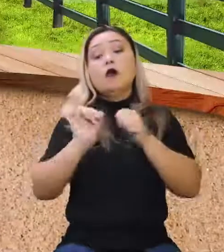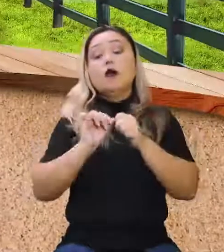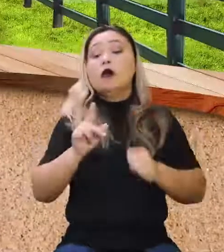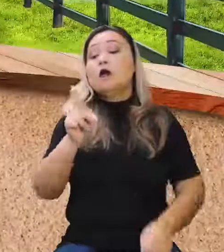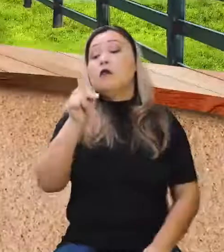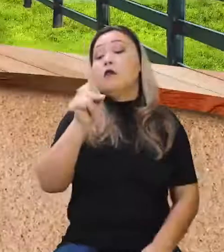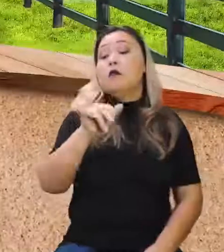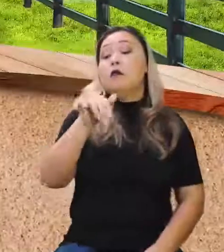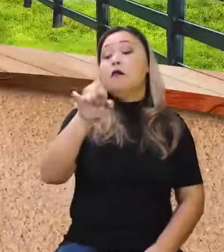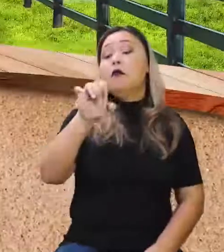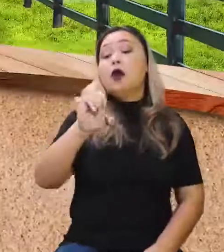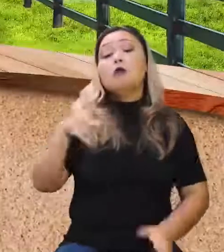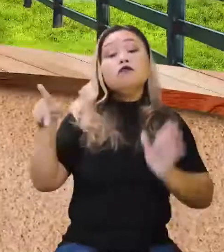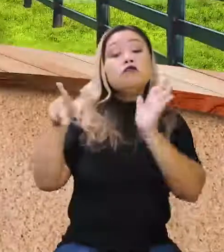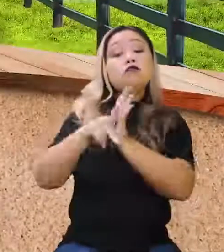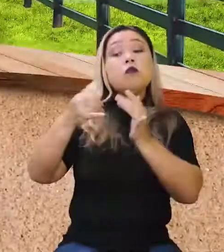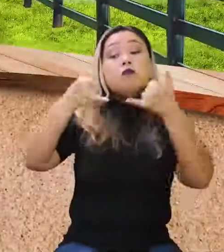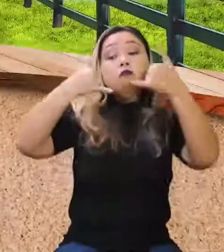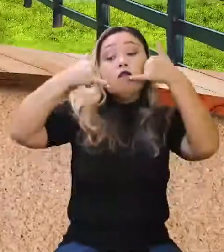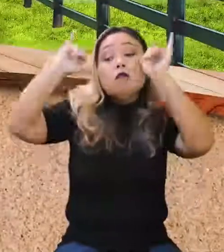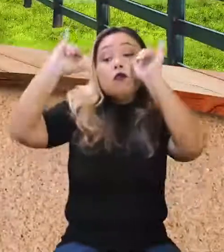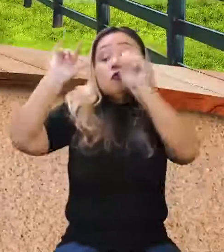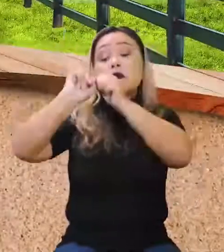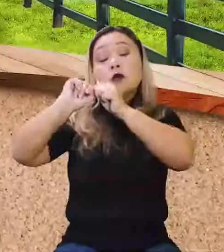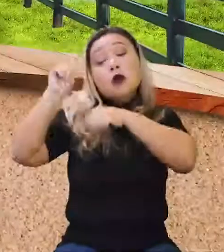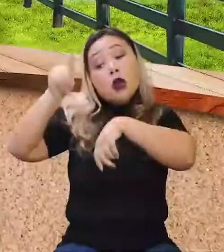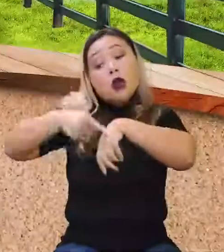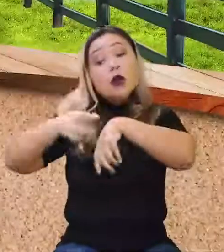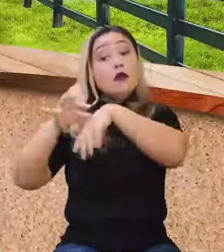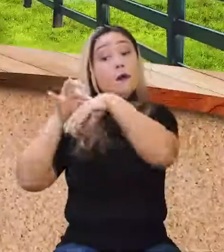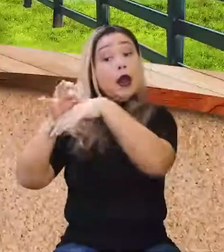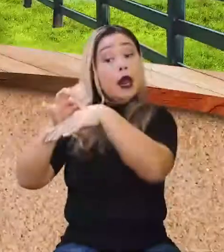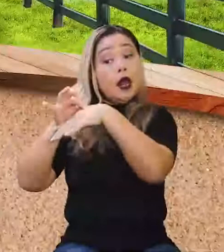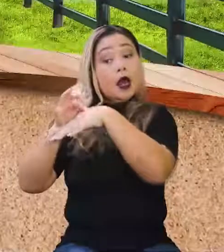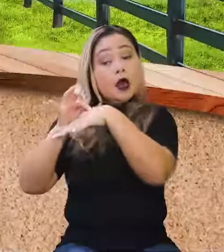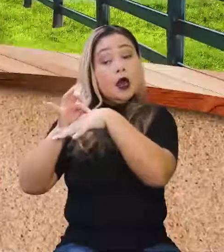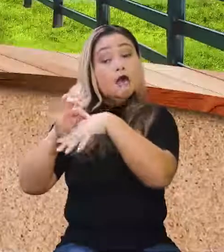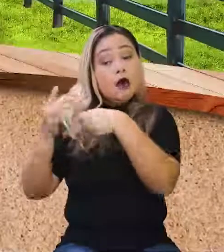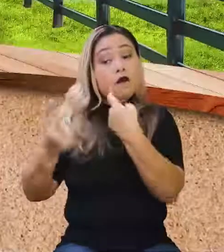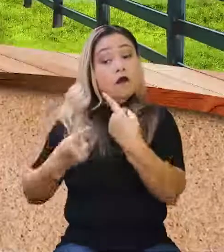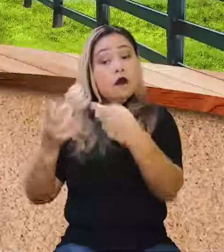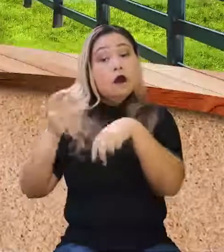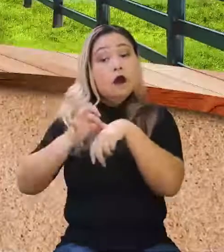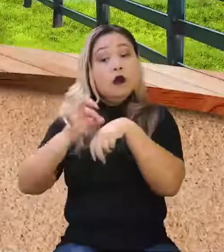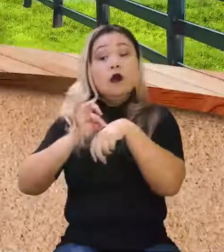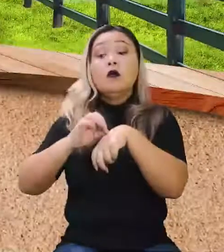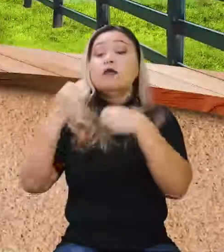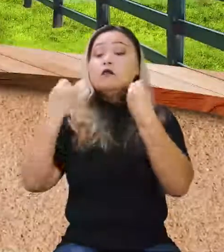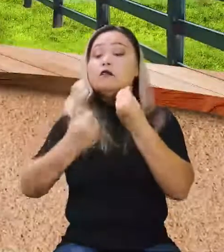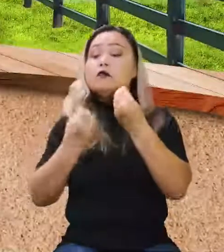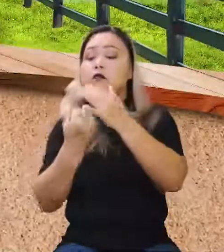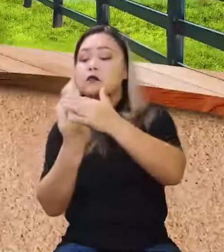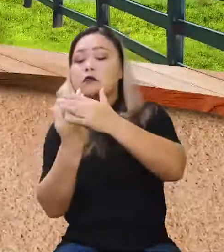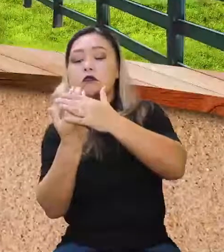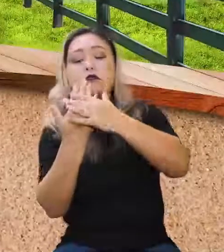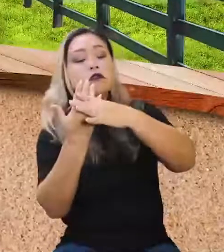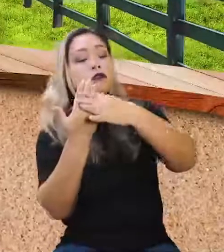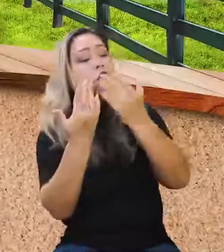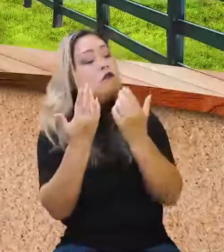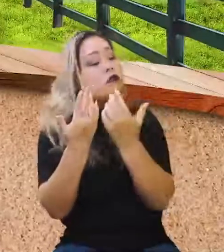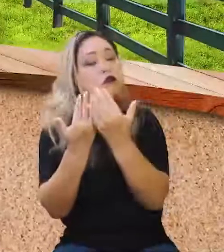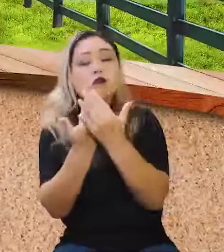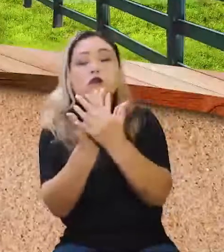faz piquete para bovino de corte. E eles têm determinado vegetal que eles também